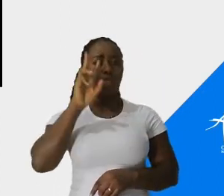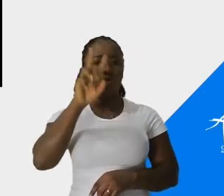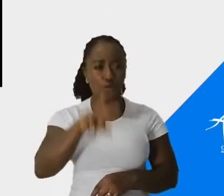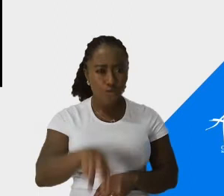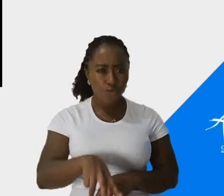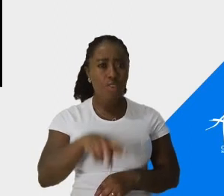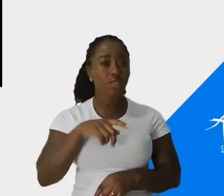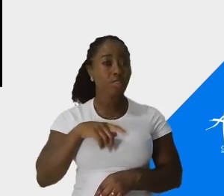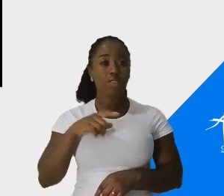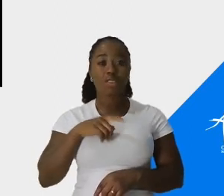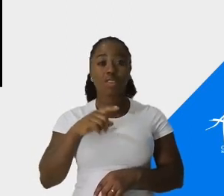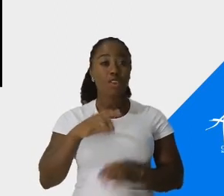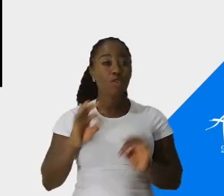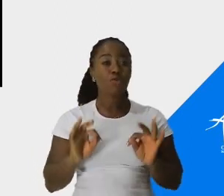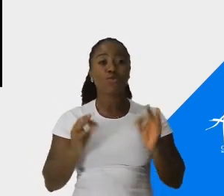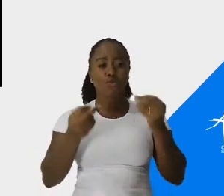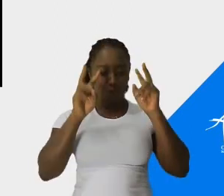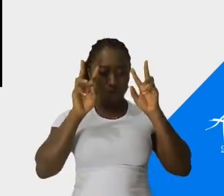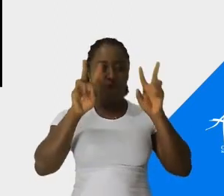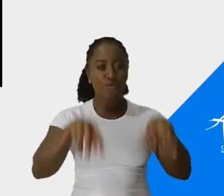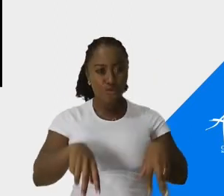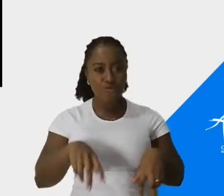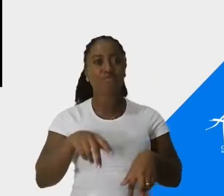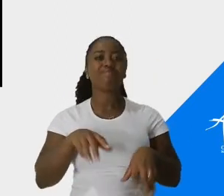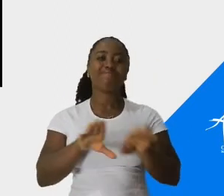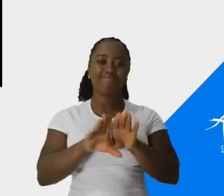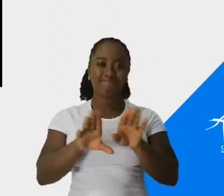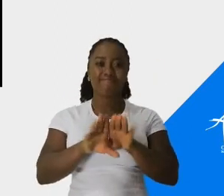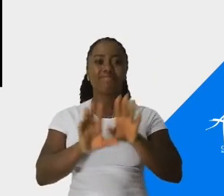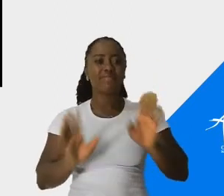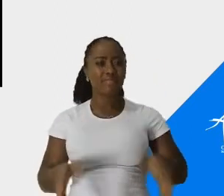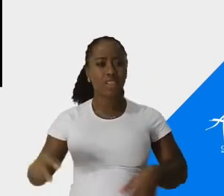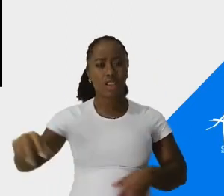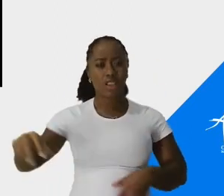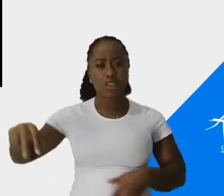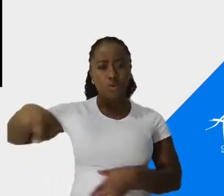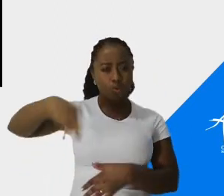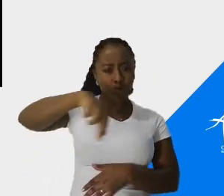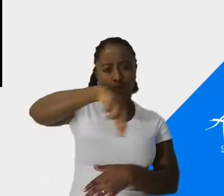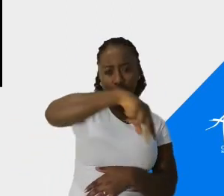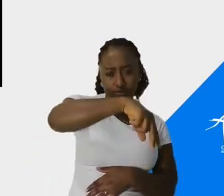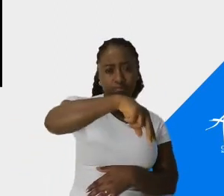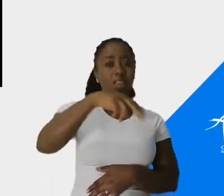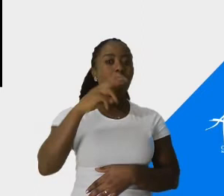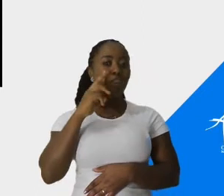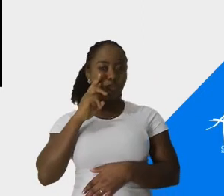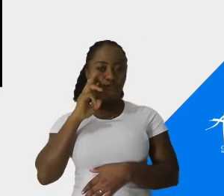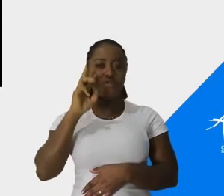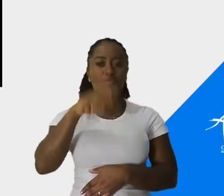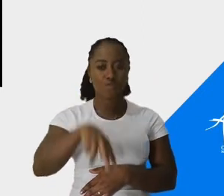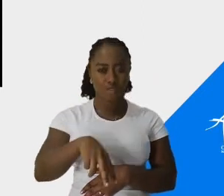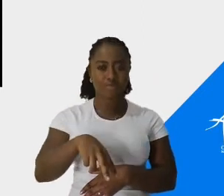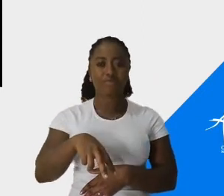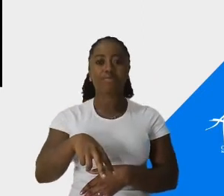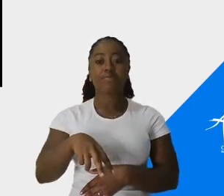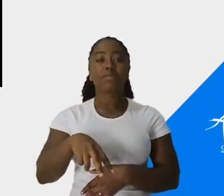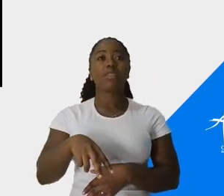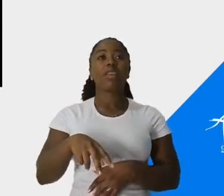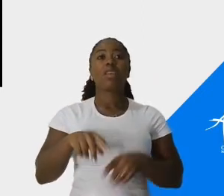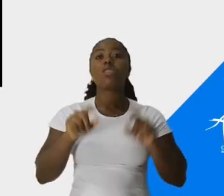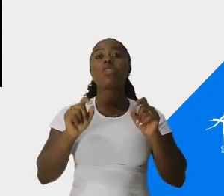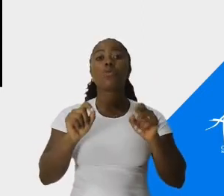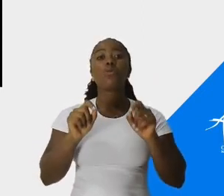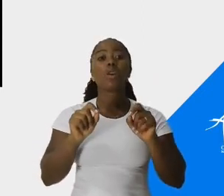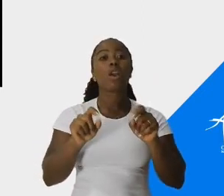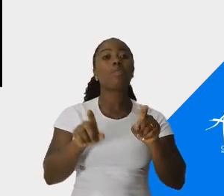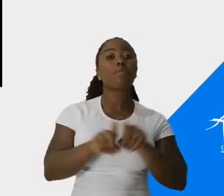entrou até a marcha, eu já estou olhando. Que é importantíssimo, né? A questão de psicoeducação, né, em relação